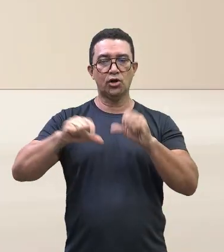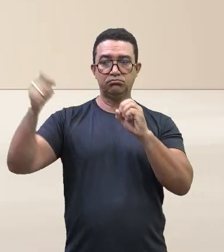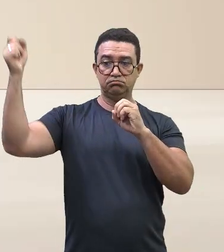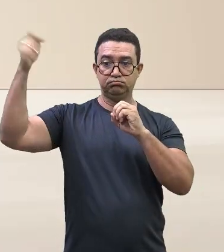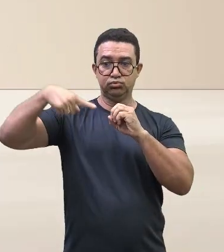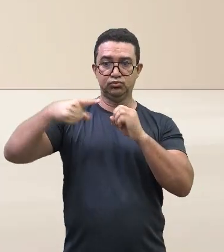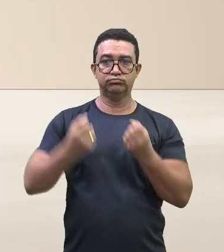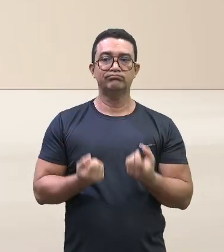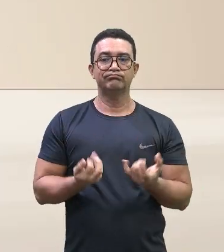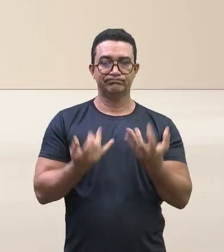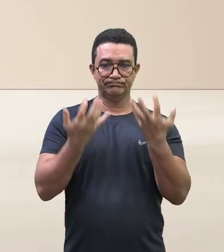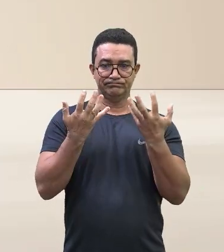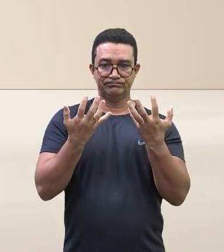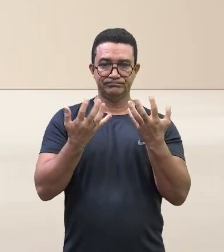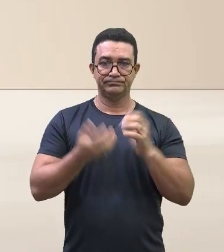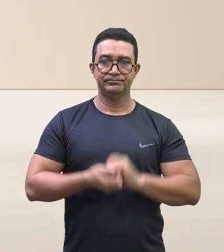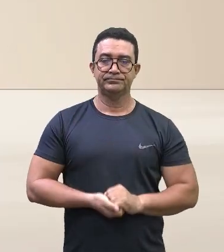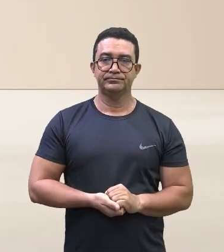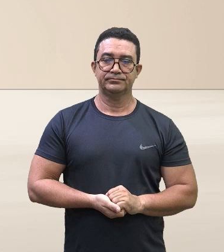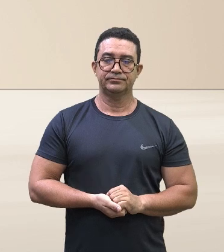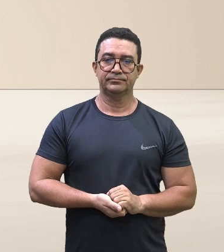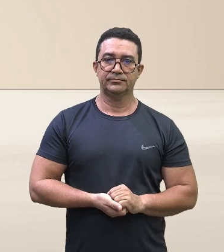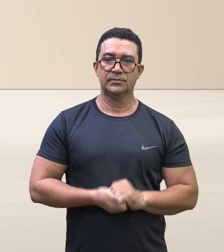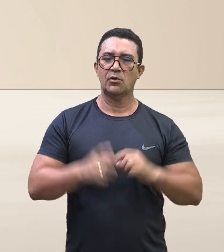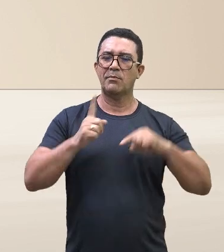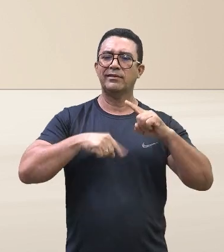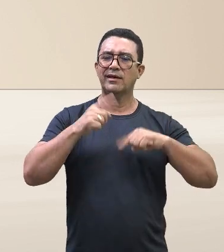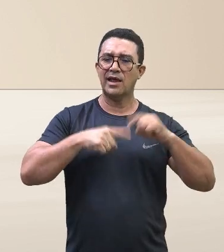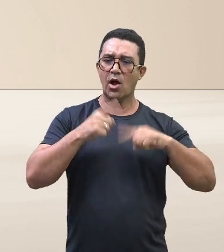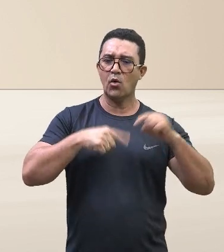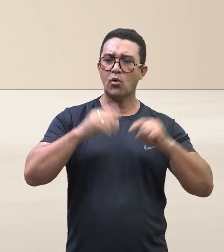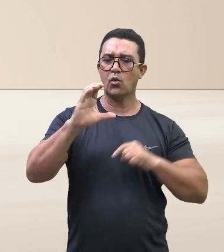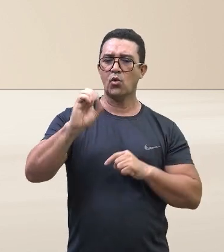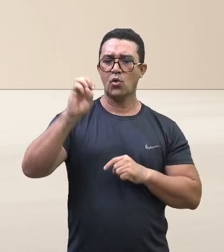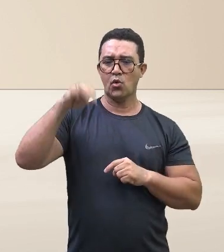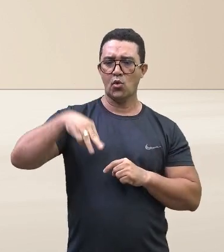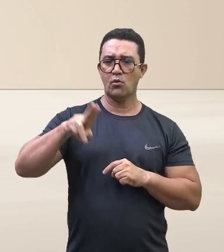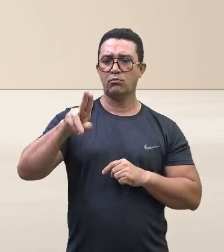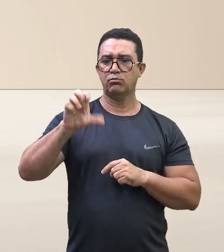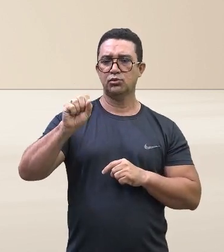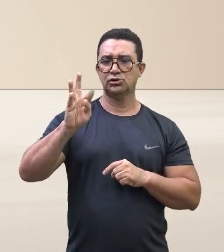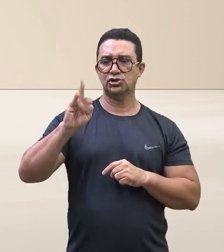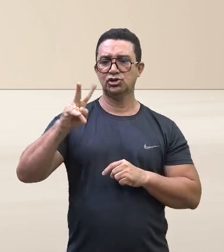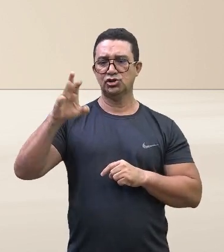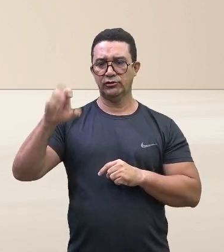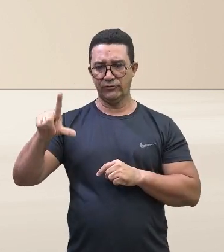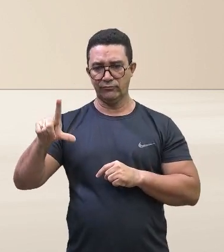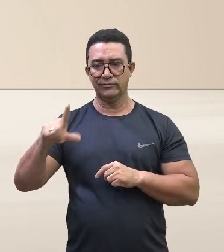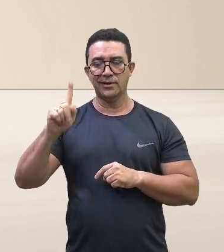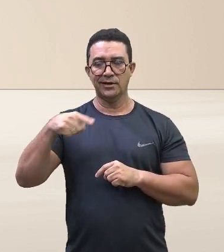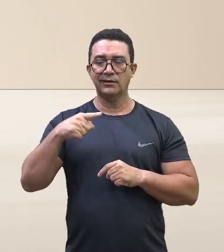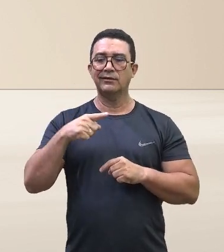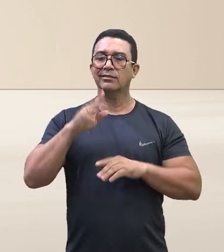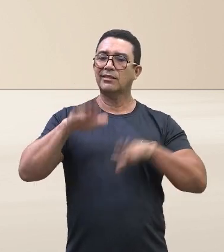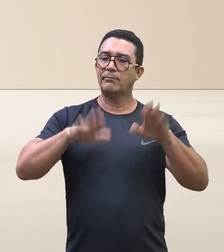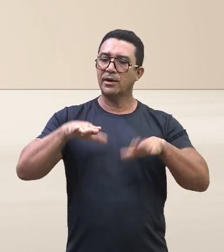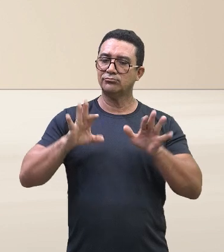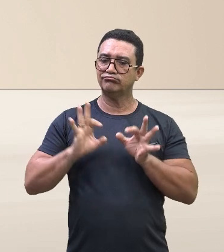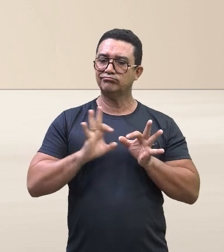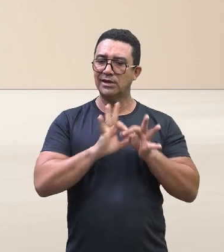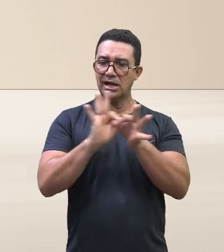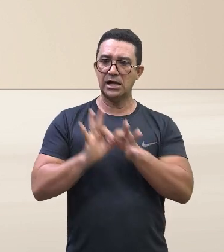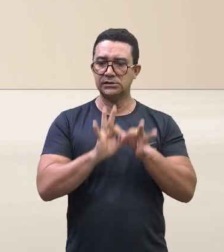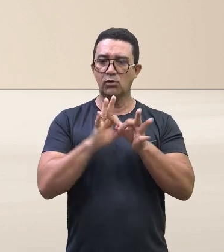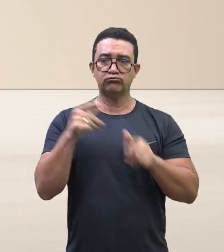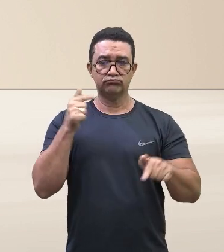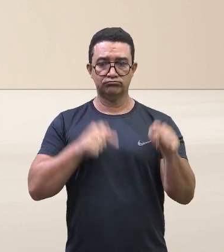A energia liberada pela combustão de um material combustível deriva das suas ligações químicas. Então, dependendo do tipo de